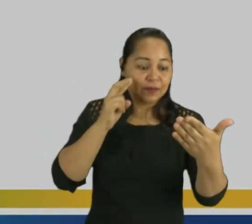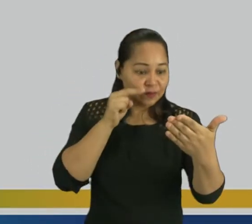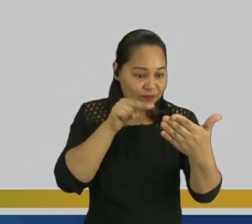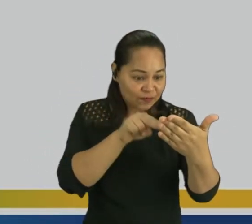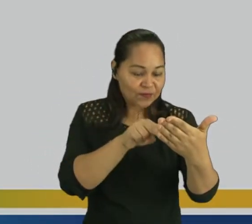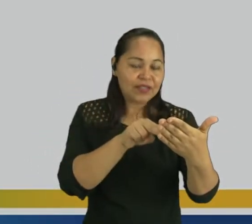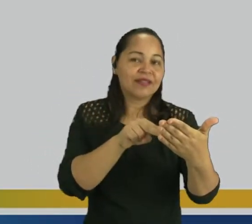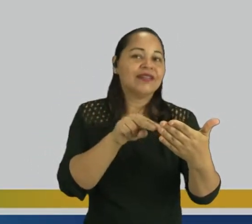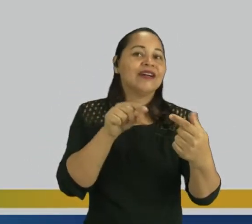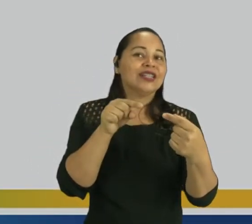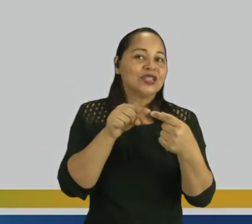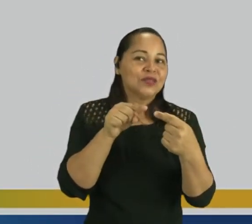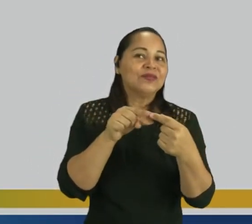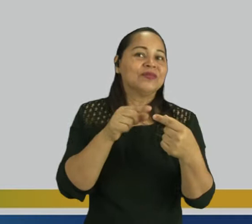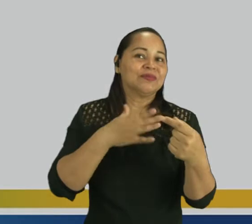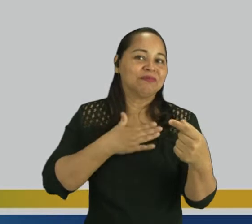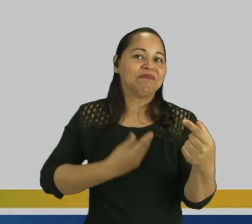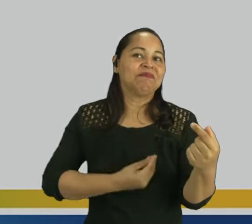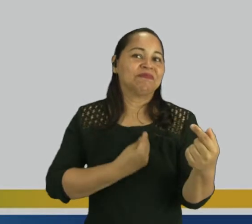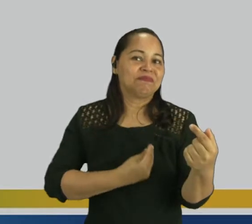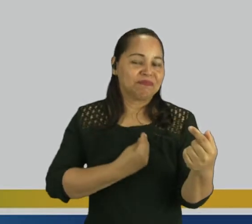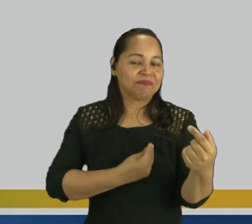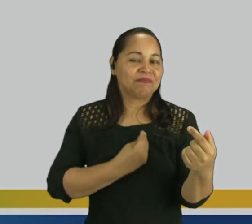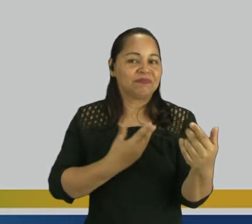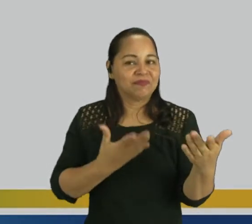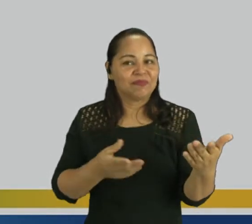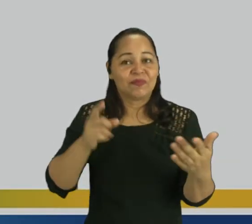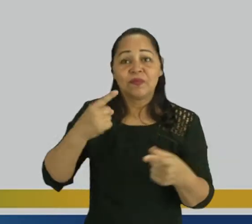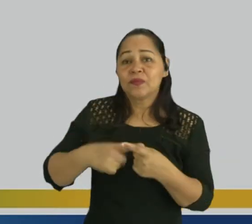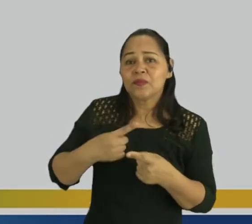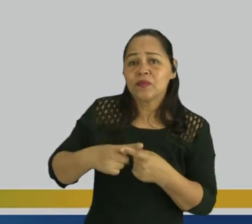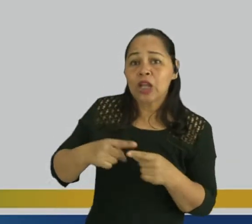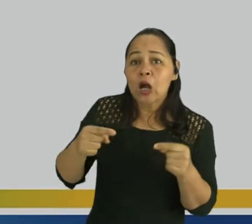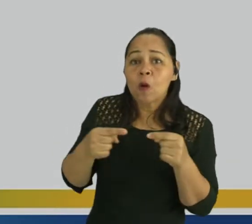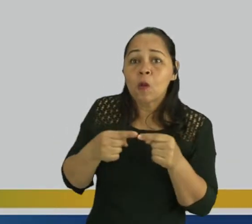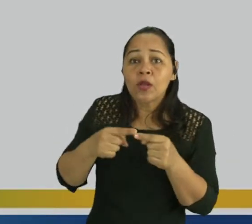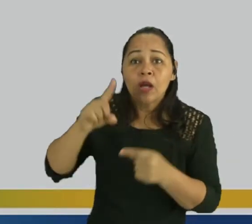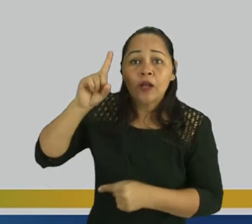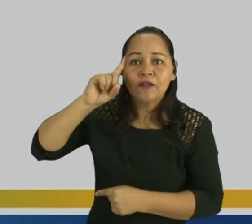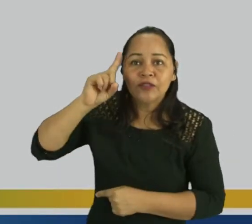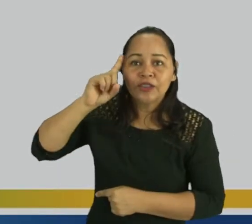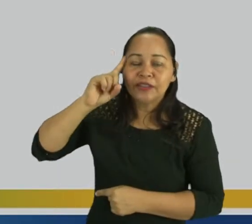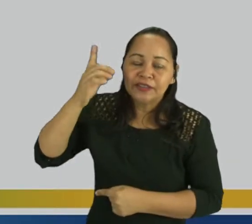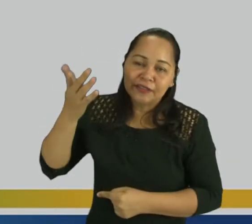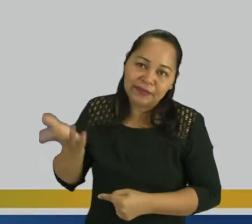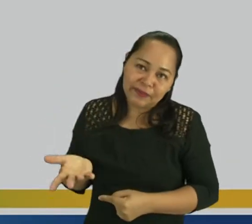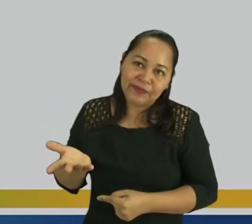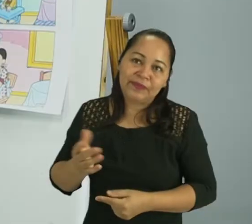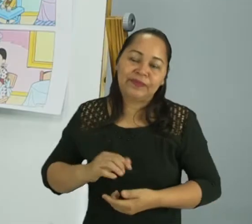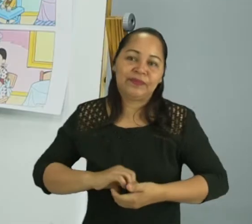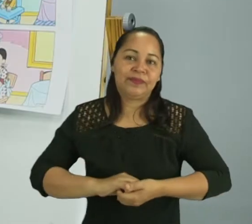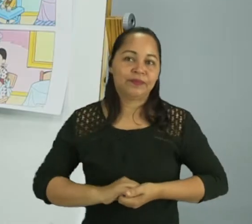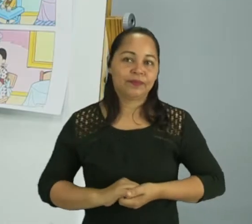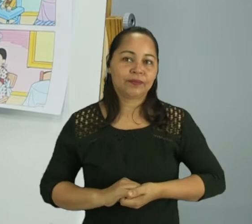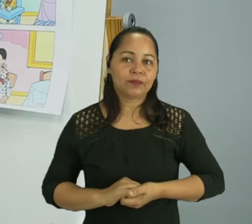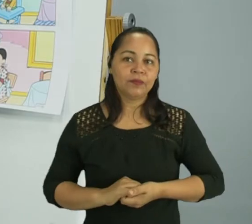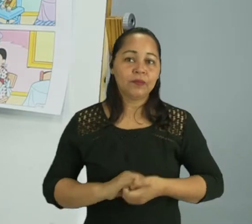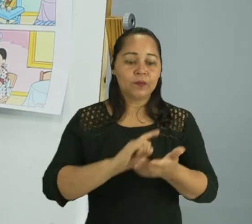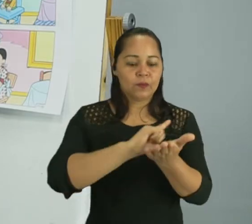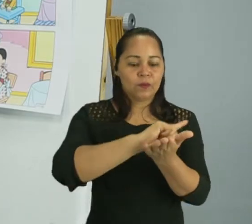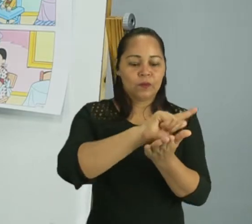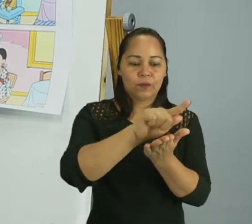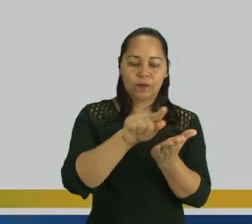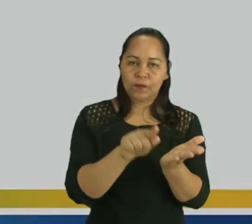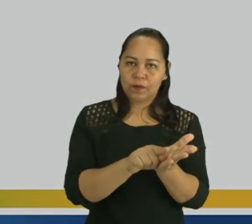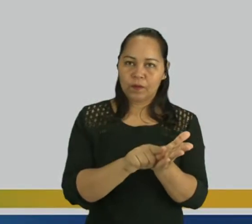foi algo que aconteceu comigo. Então, as situações do nosso dia a dia. O gênero utiliza-se